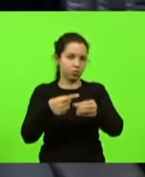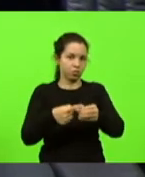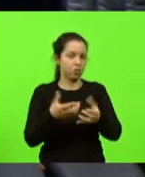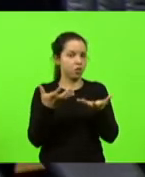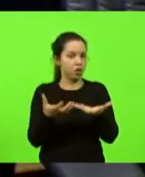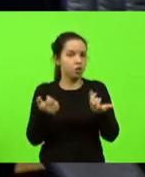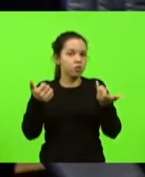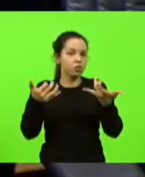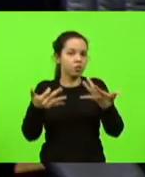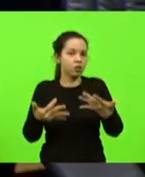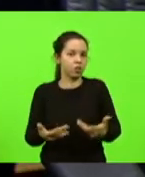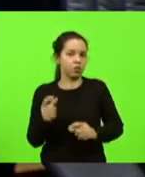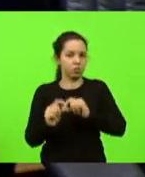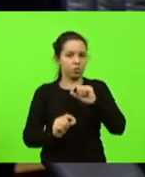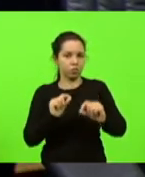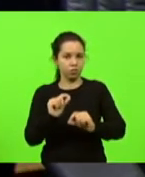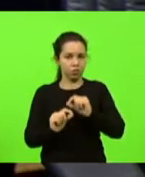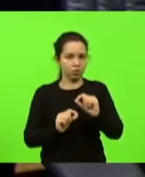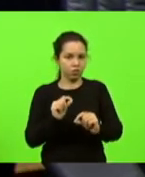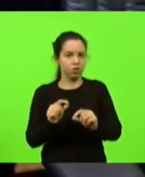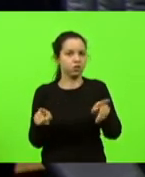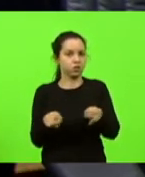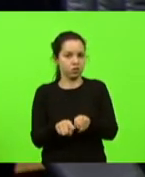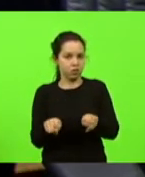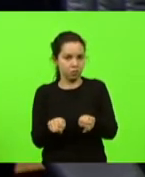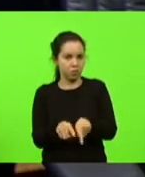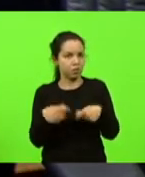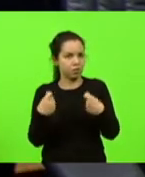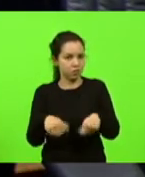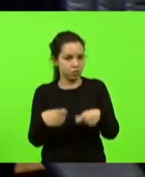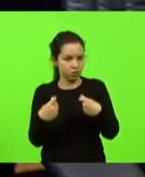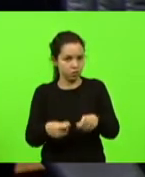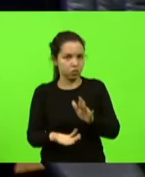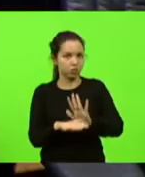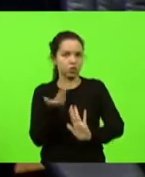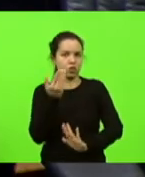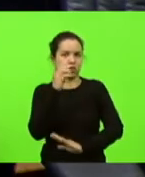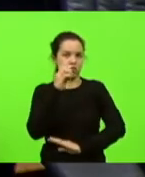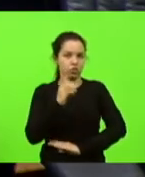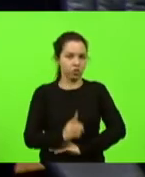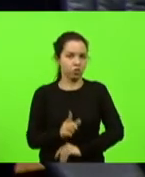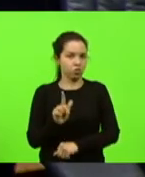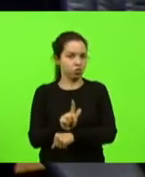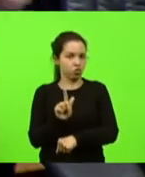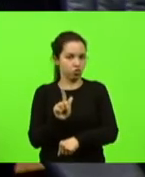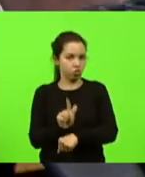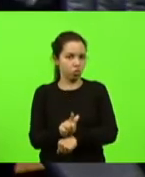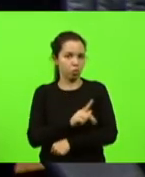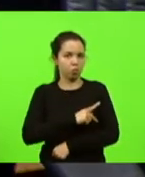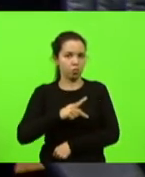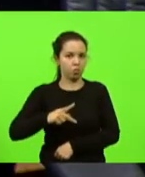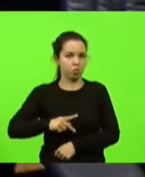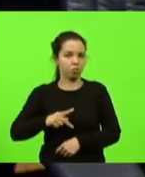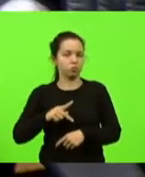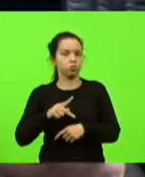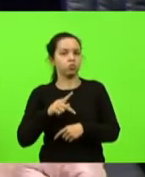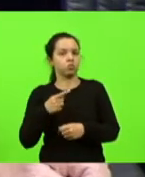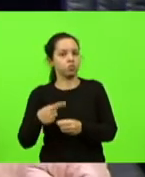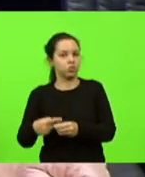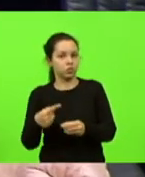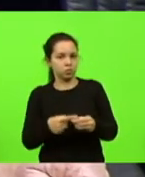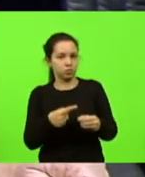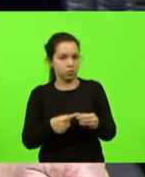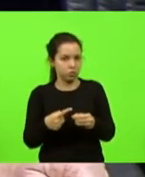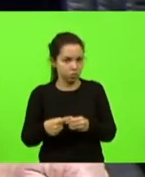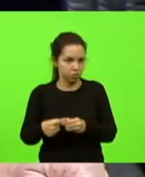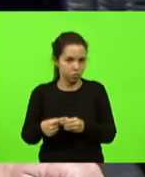aqui que também deveria tirar o direito do gestor público municipal de fazer gestão do seu orçamento